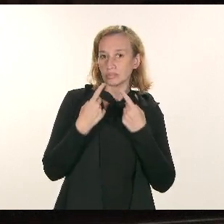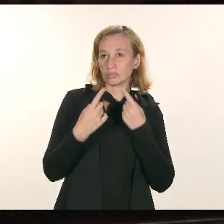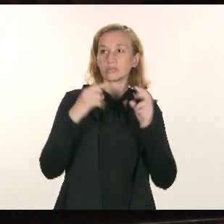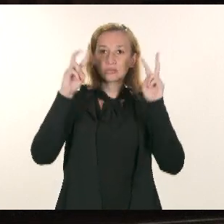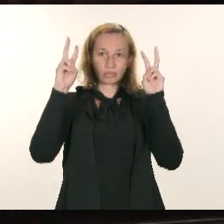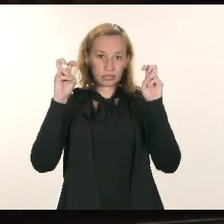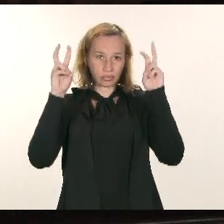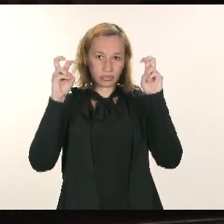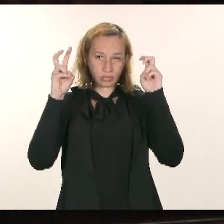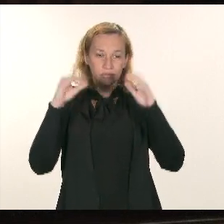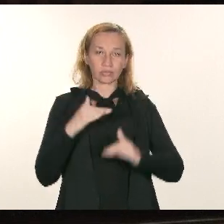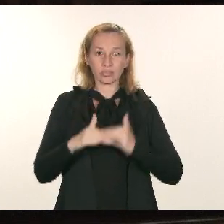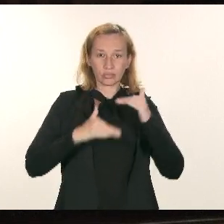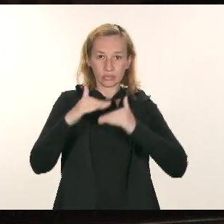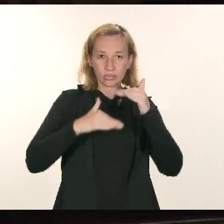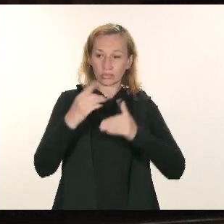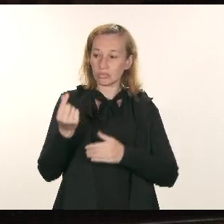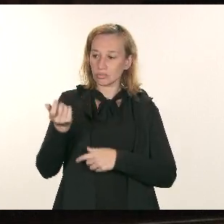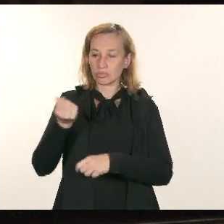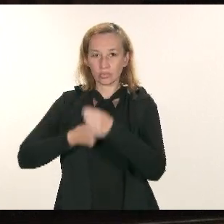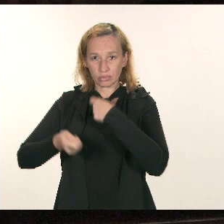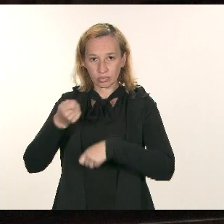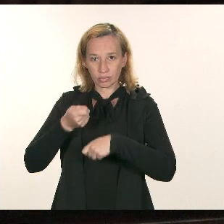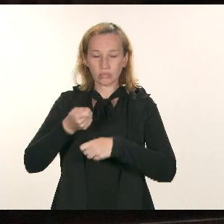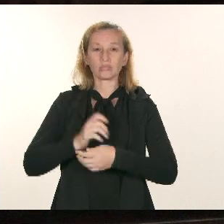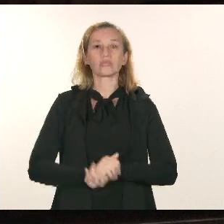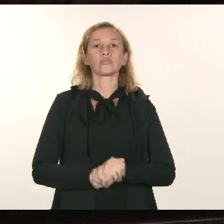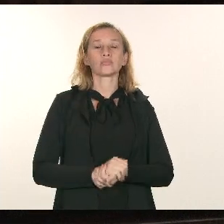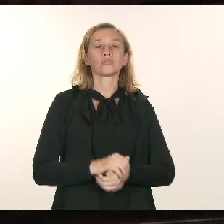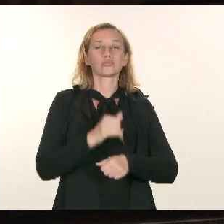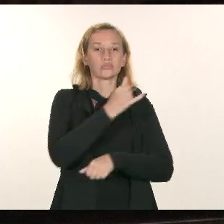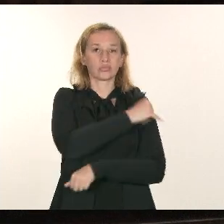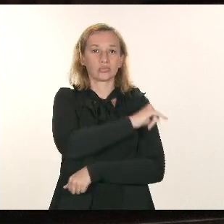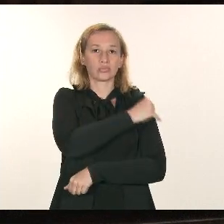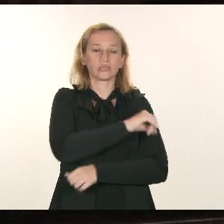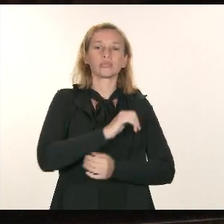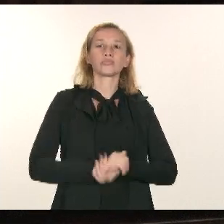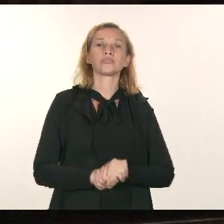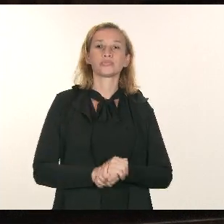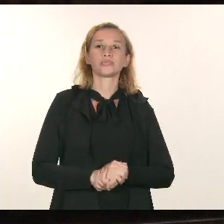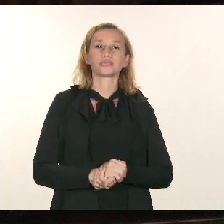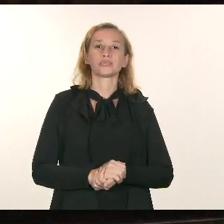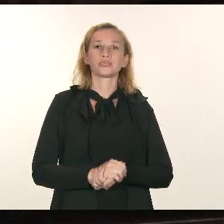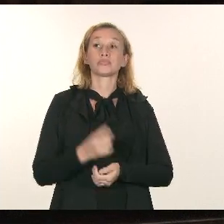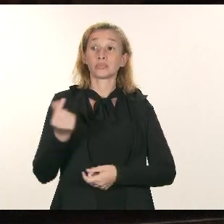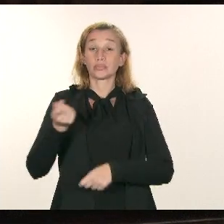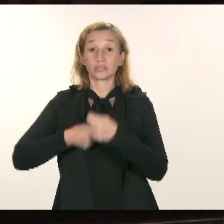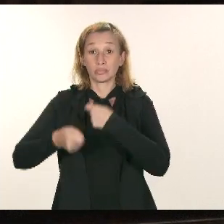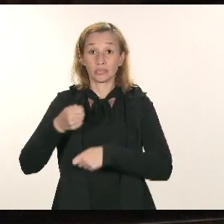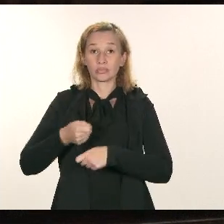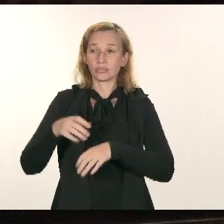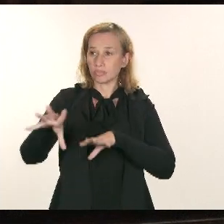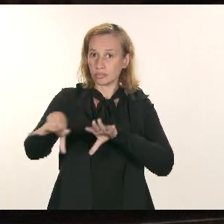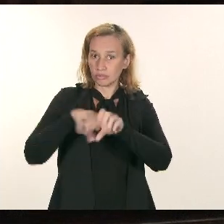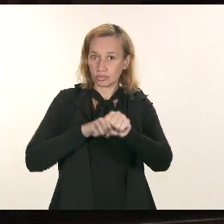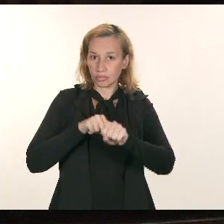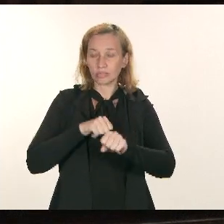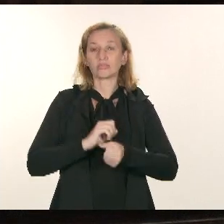tema do desenvolvimento econômico do Rio de Janeiro. Economista de